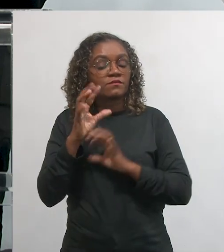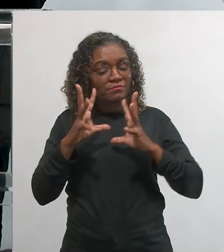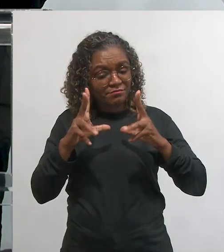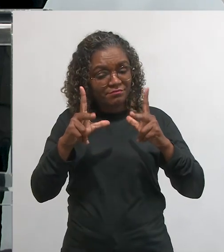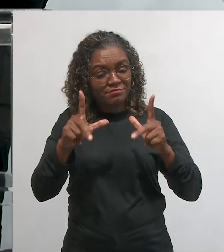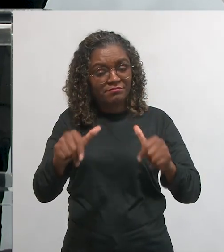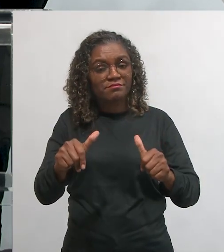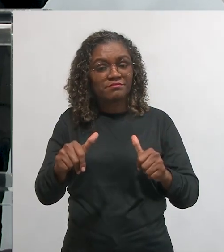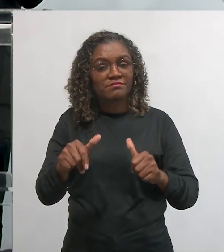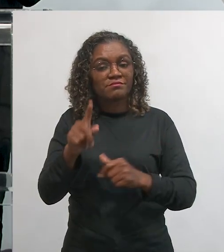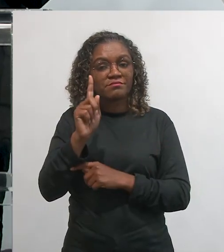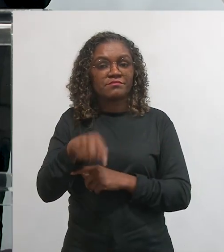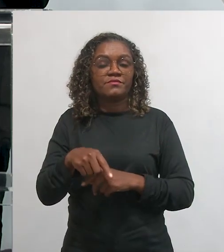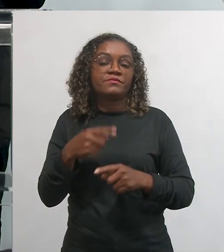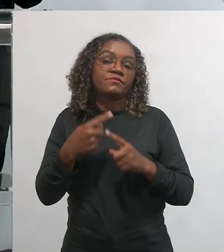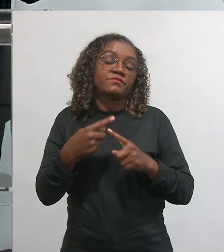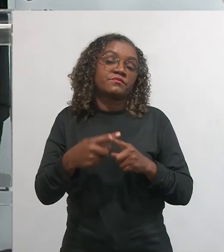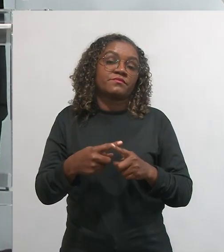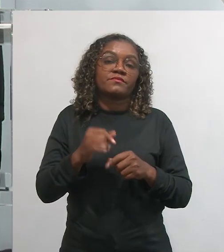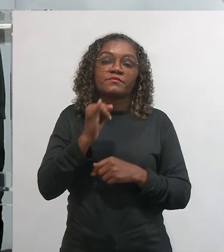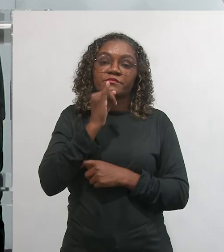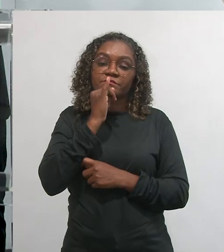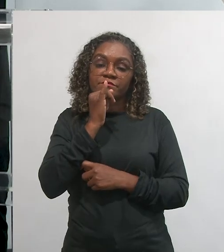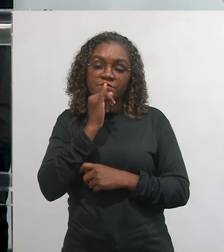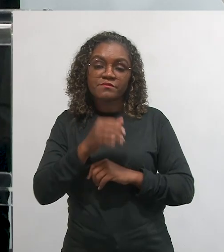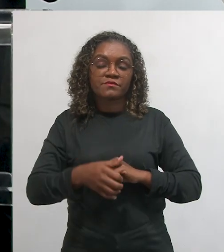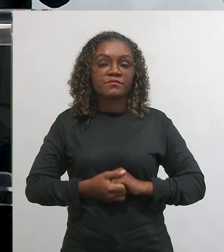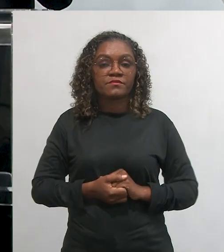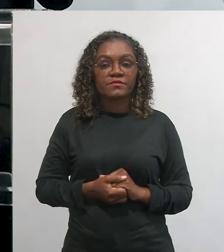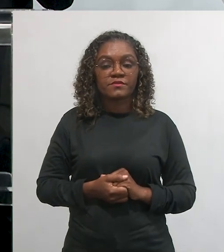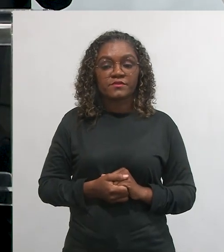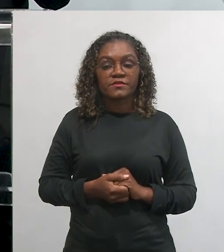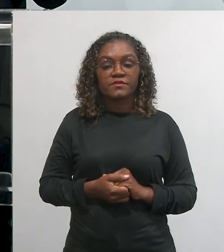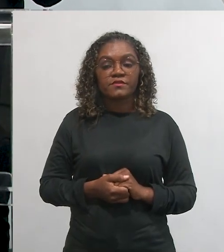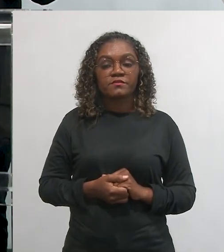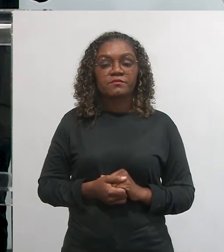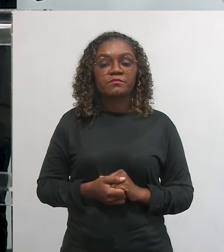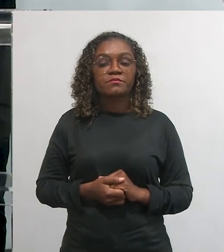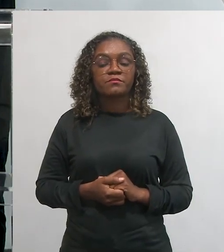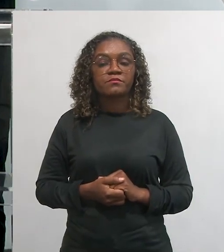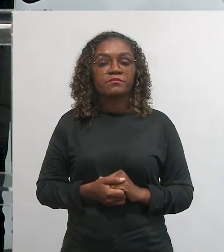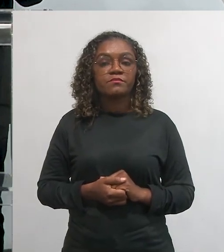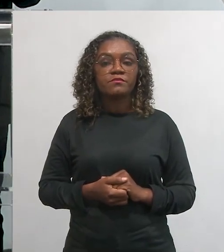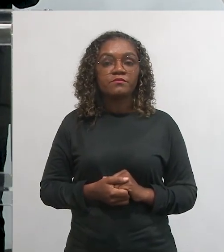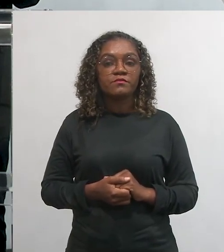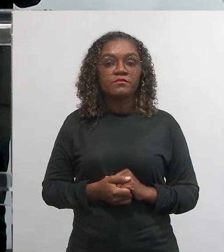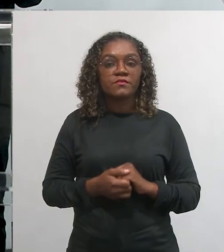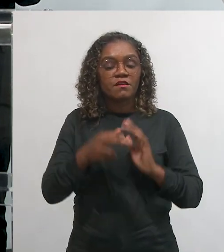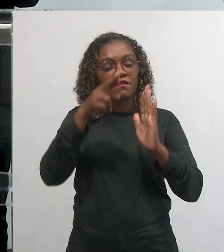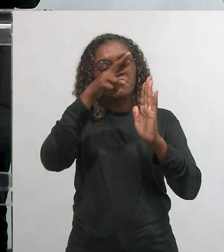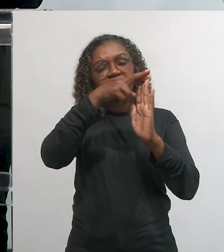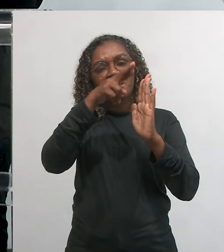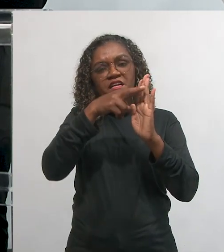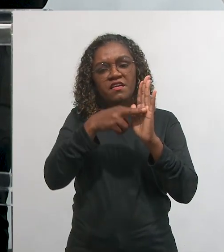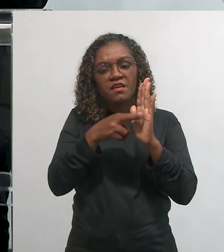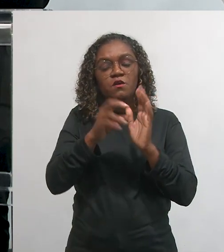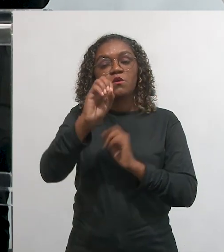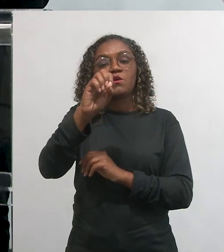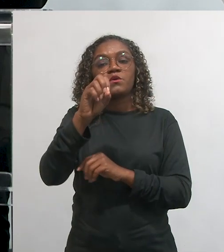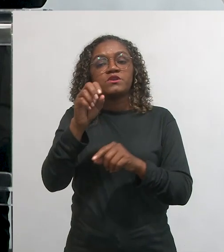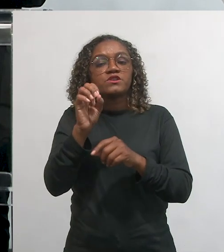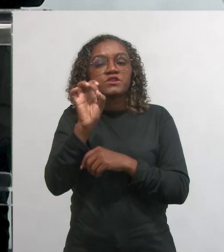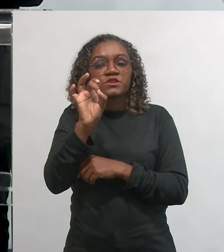arcabouço de totalidade, justamente para que não haja um